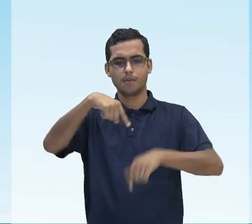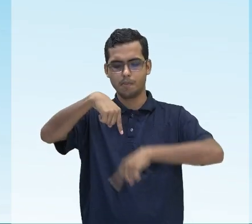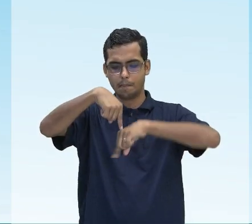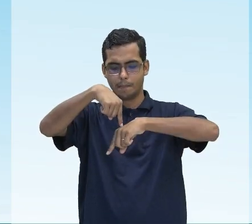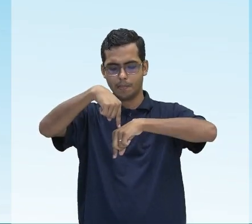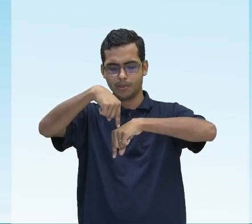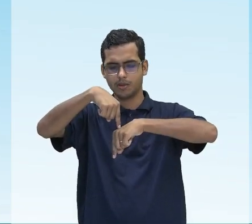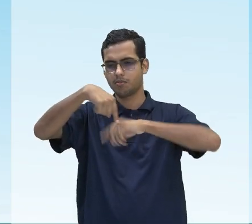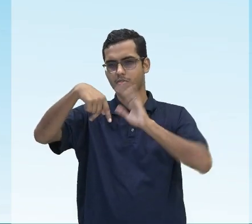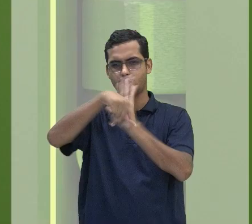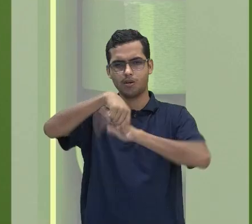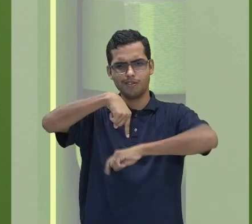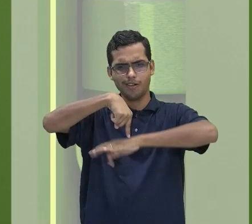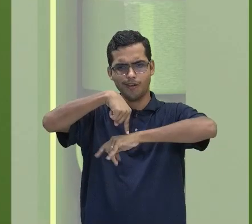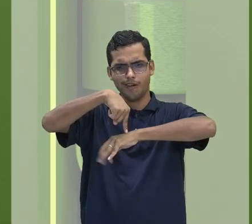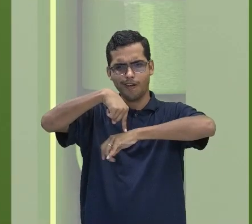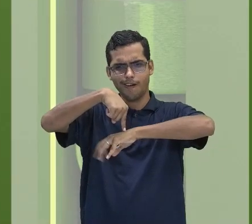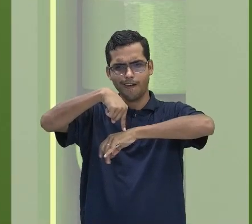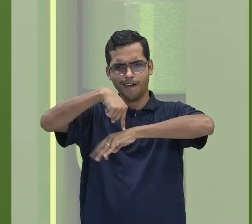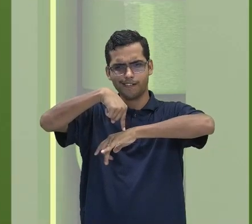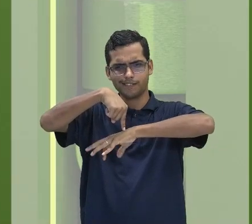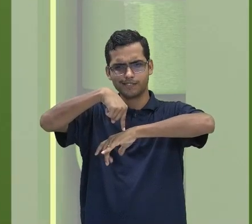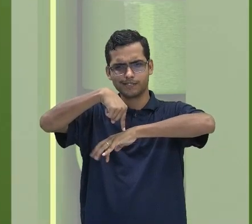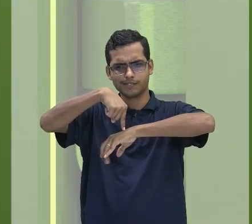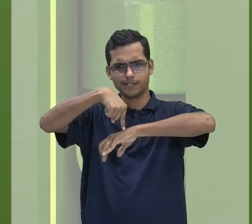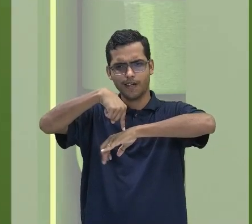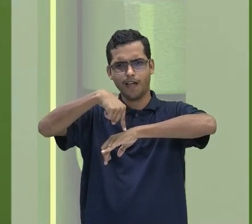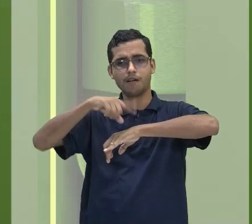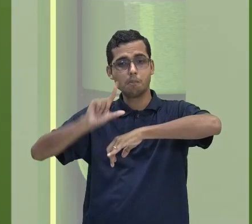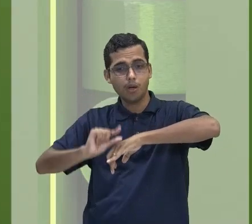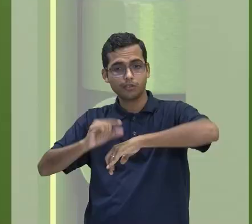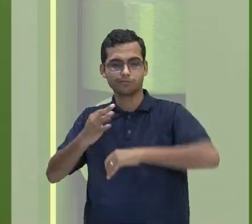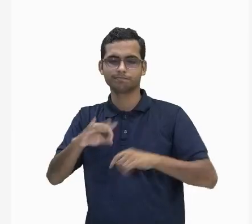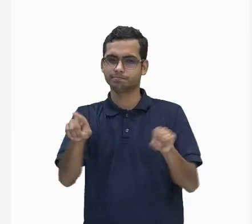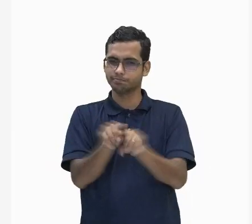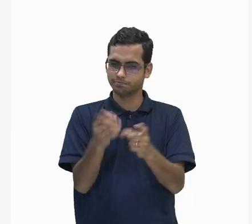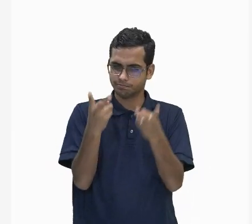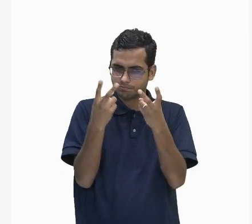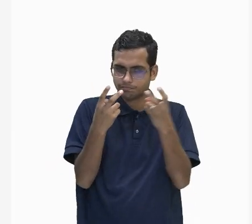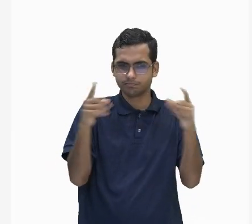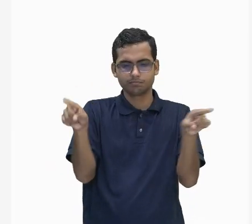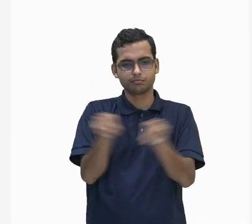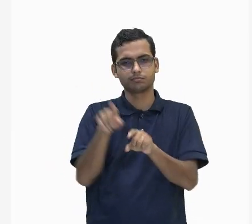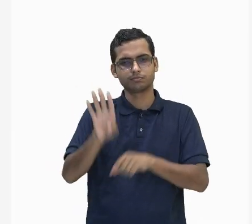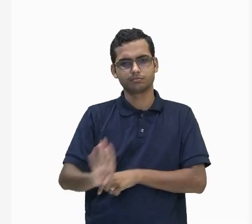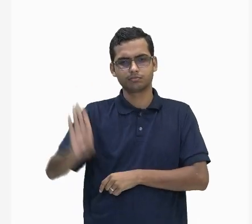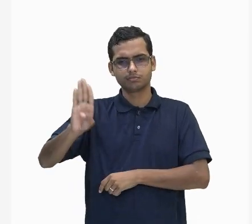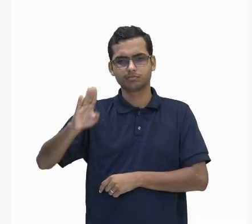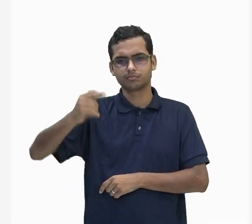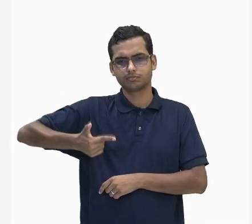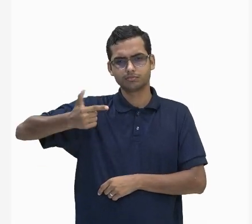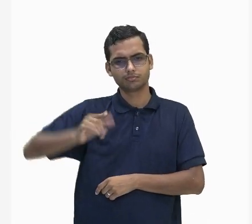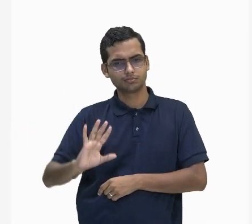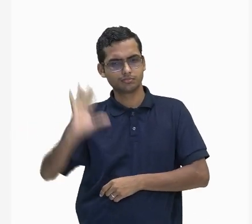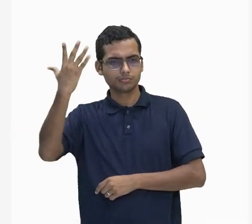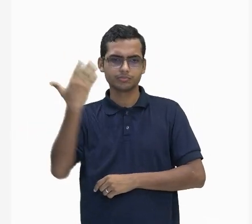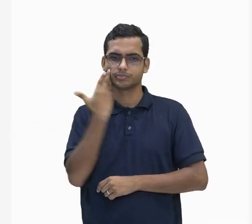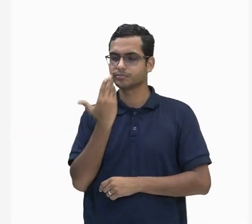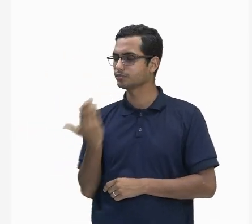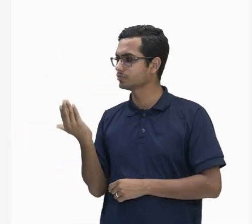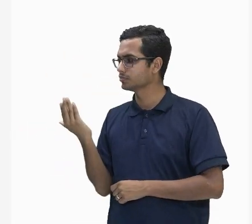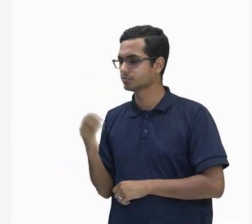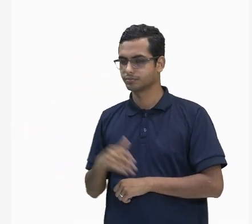foco e o centro de curvatura. Segunda situação, letra B. Agora vamos aproximar um pouco mais o